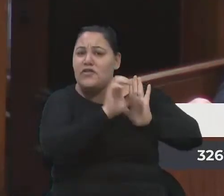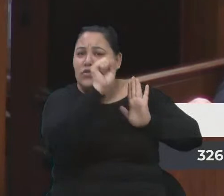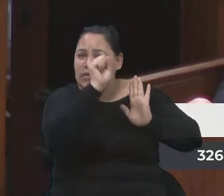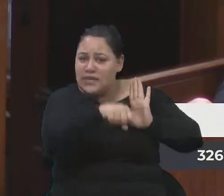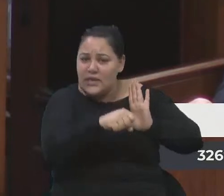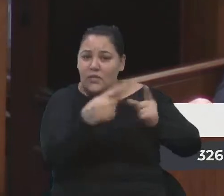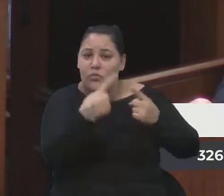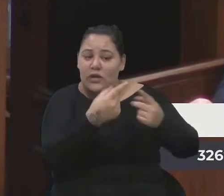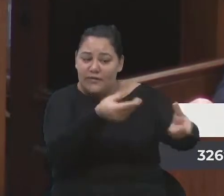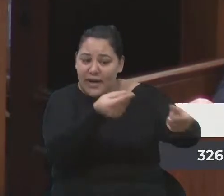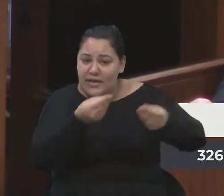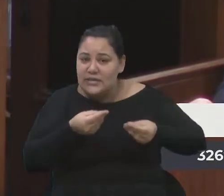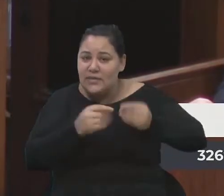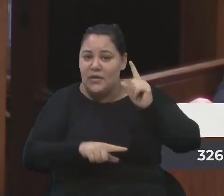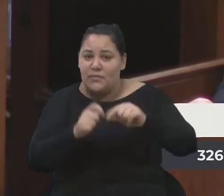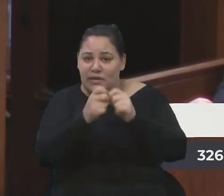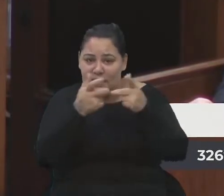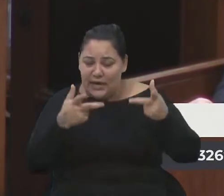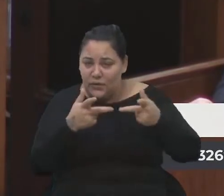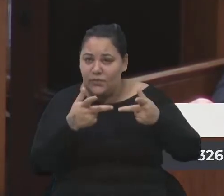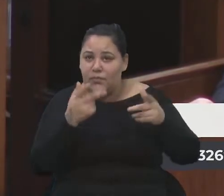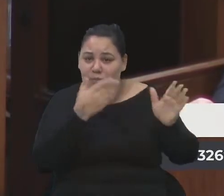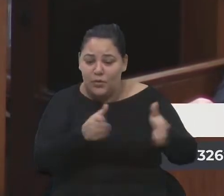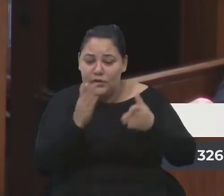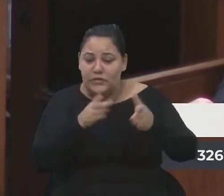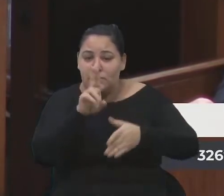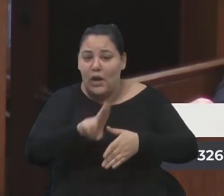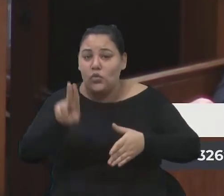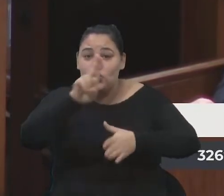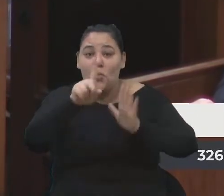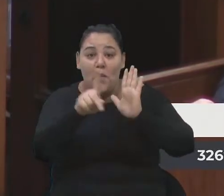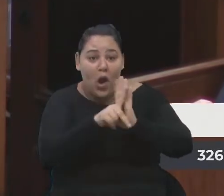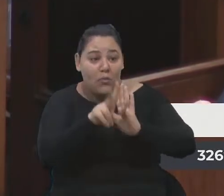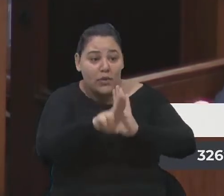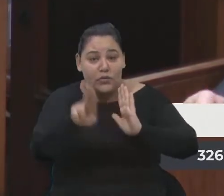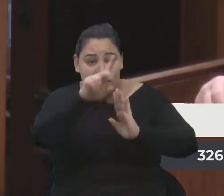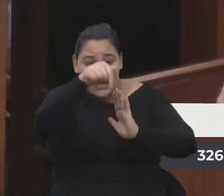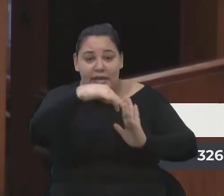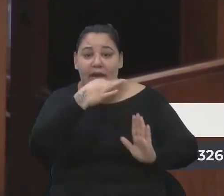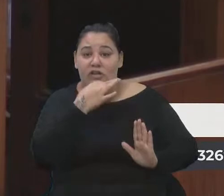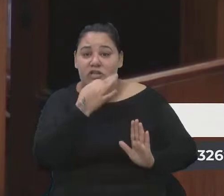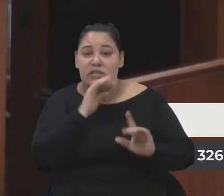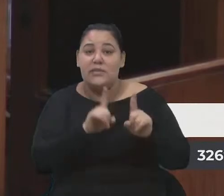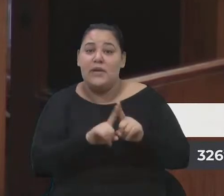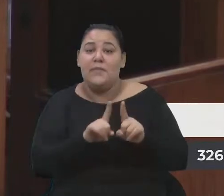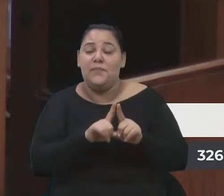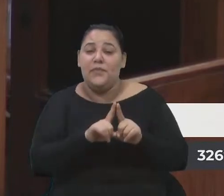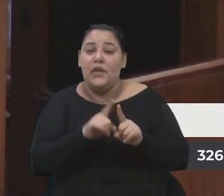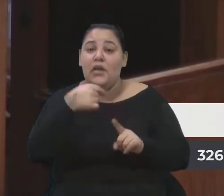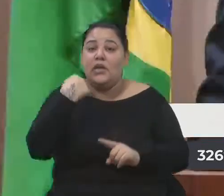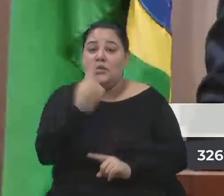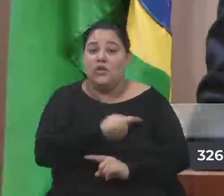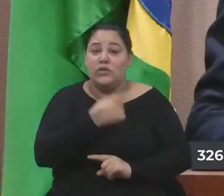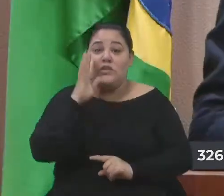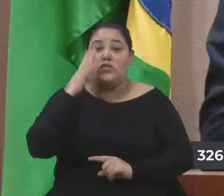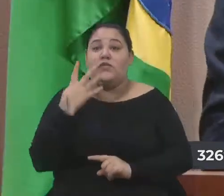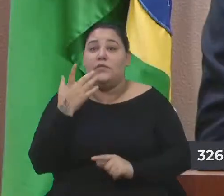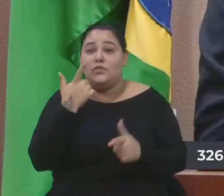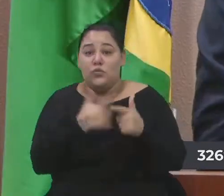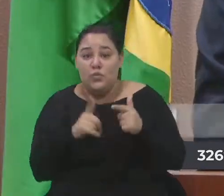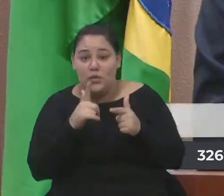receber parte desse material produzido para uso próprio, e a gente resolve